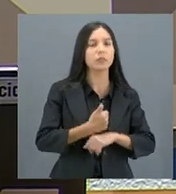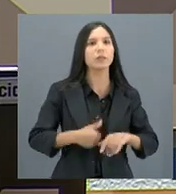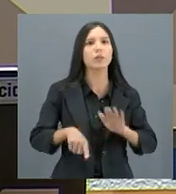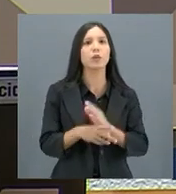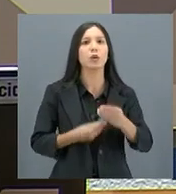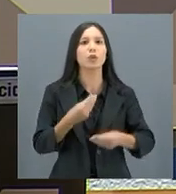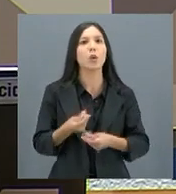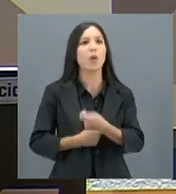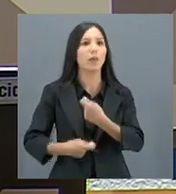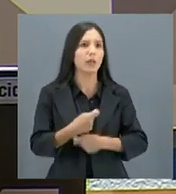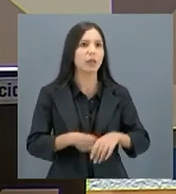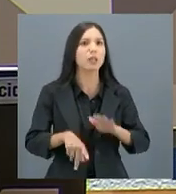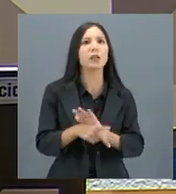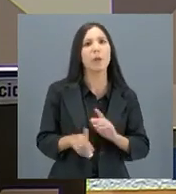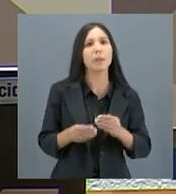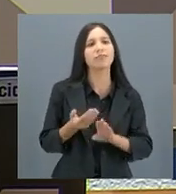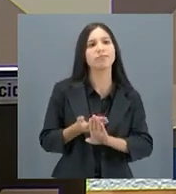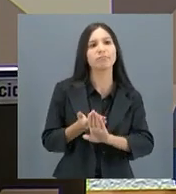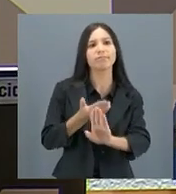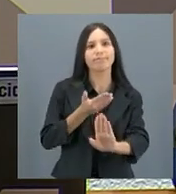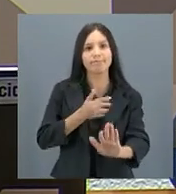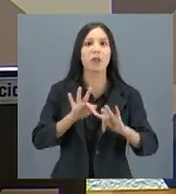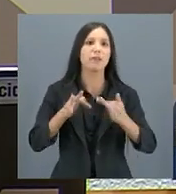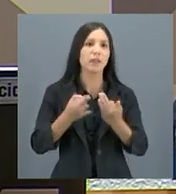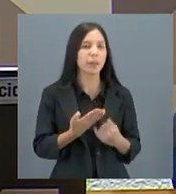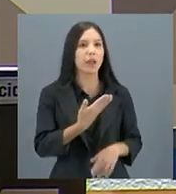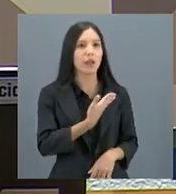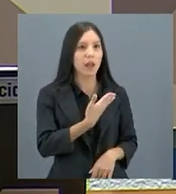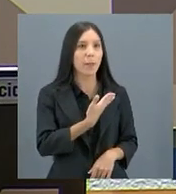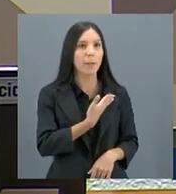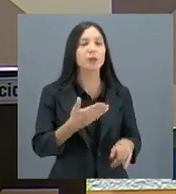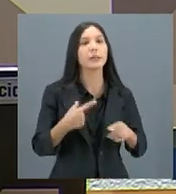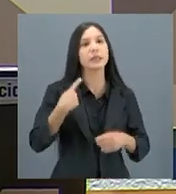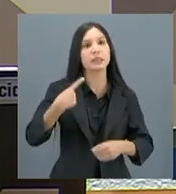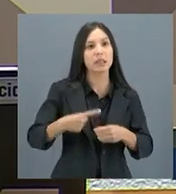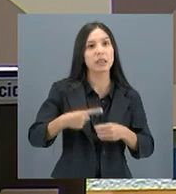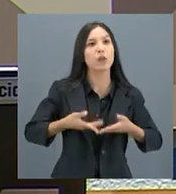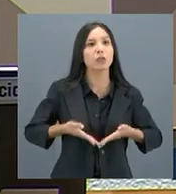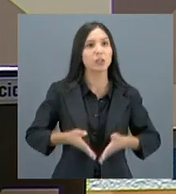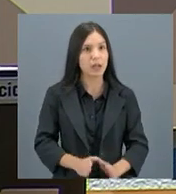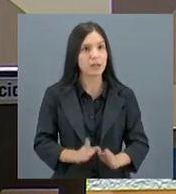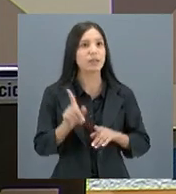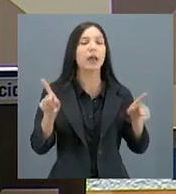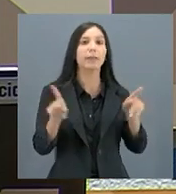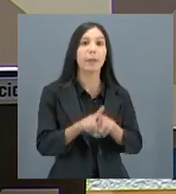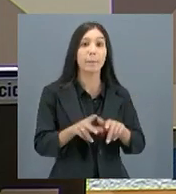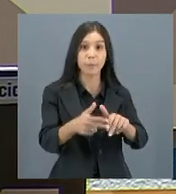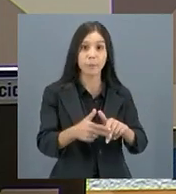ponto de vista financeiro, quanto do ponto de vista de estar afastado da minha família, dos meus amigos, da minha cidade, onde nasci e cresci.